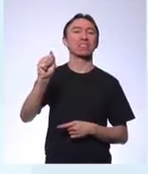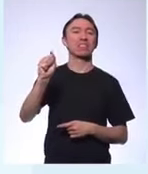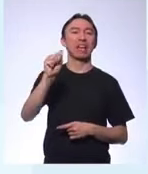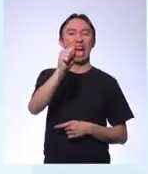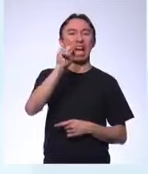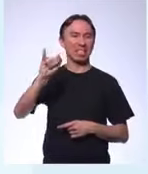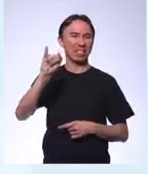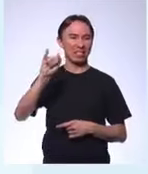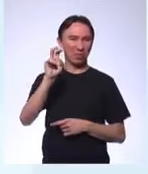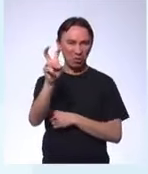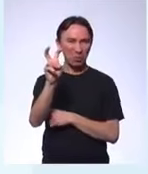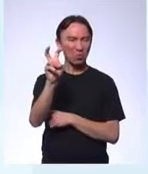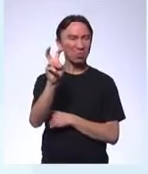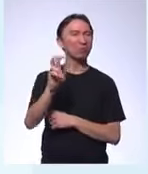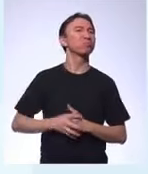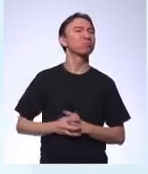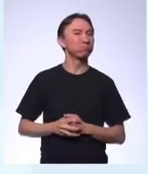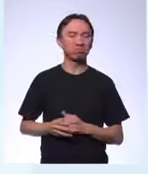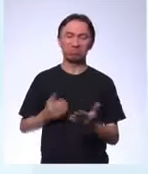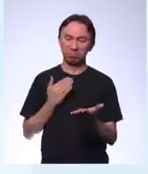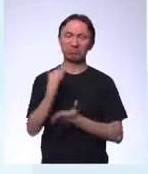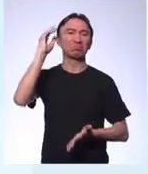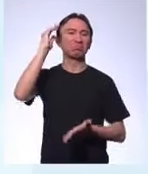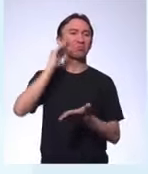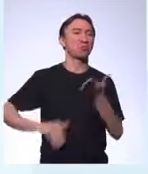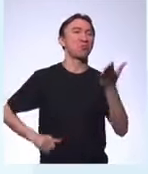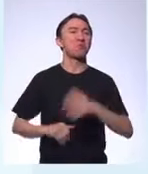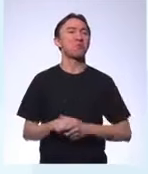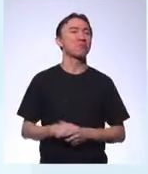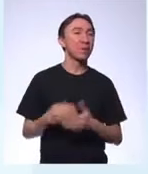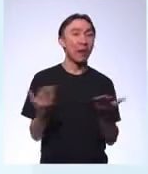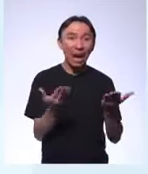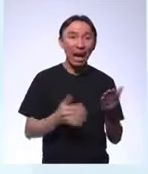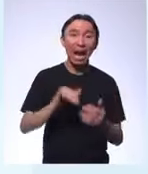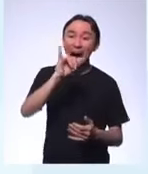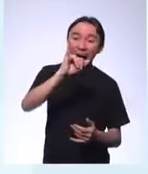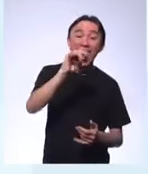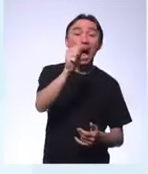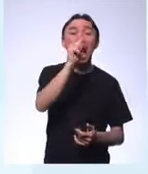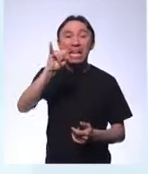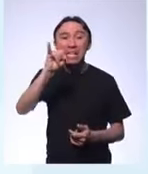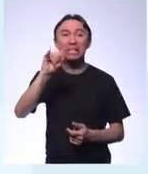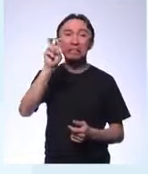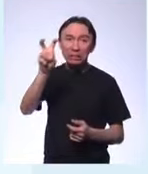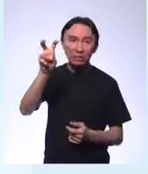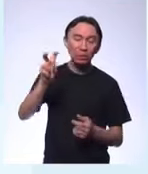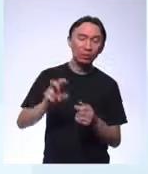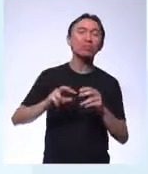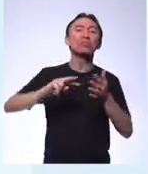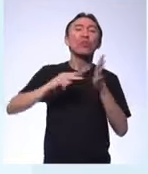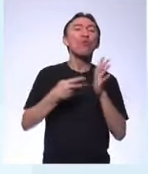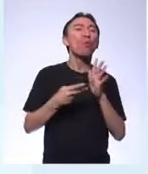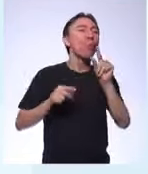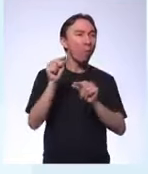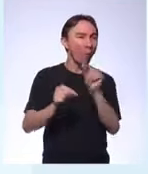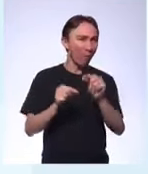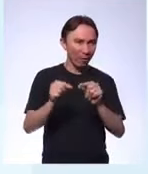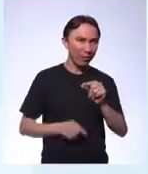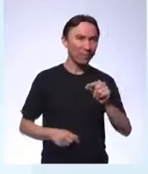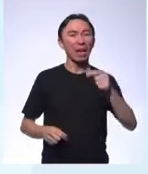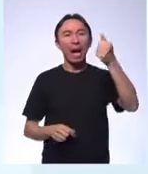No contexto histórico e político descrito acima, o AI-5 significou, assinale a alternativa no nosso